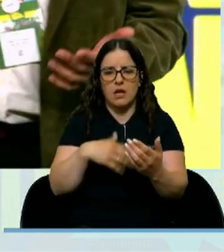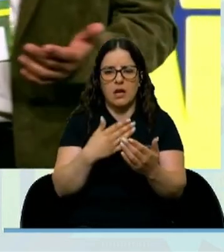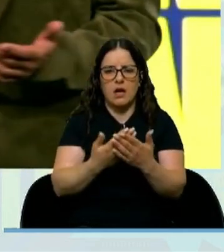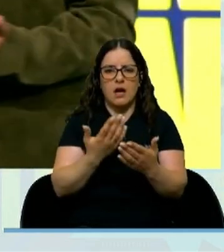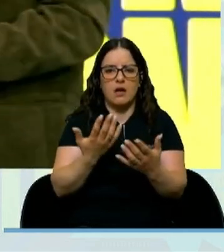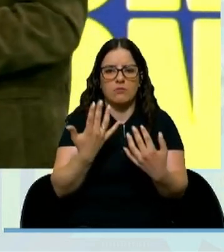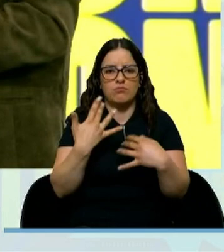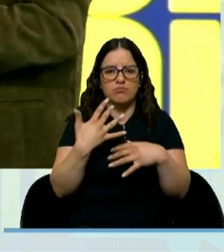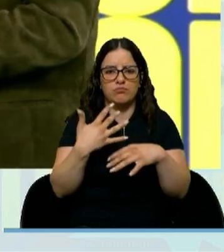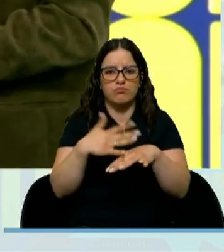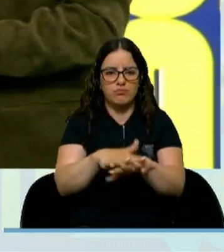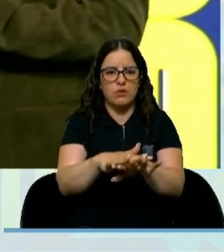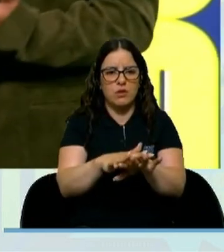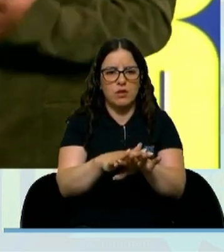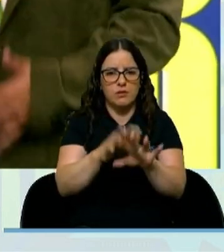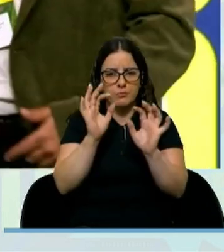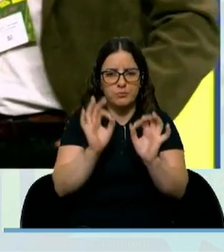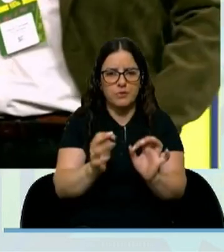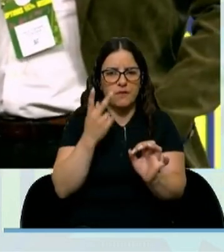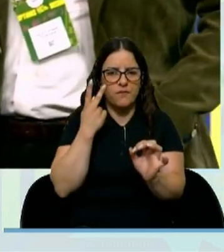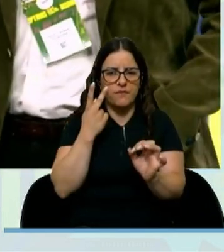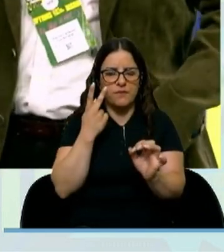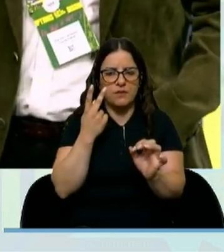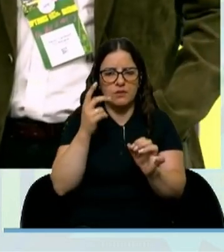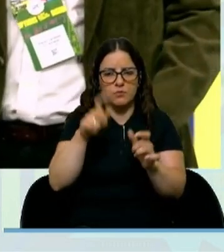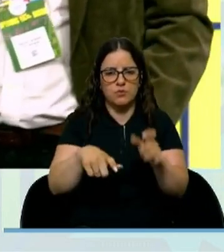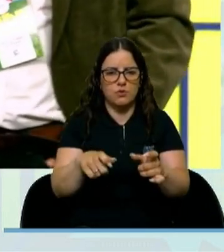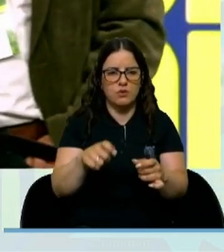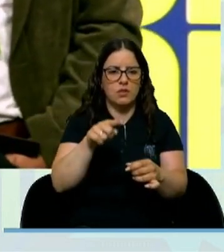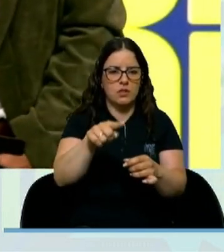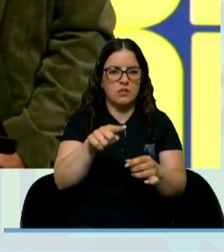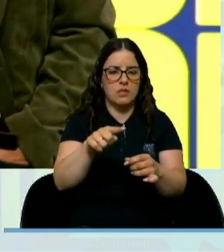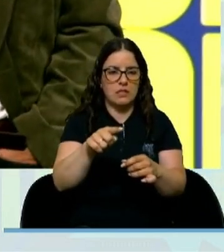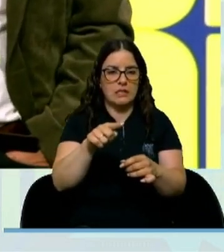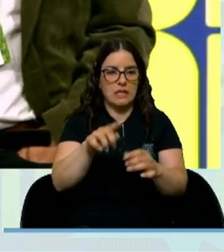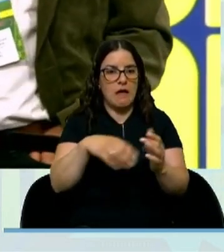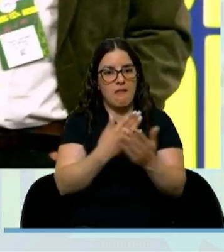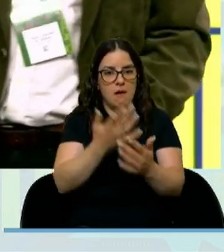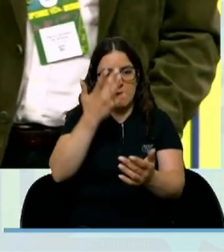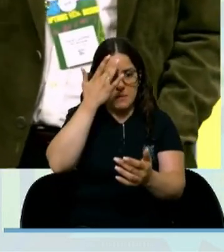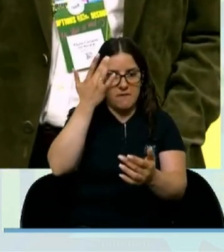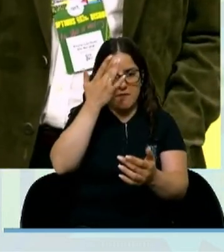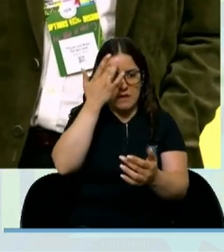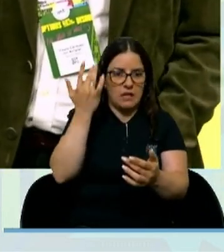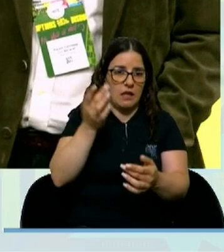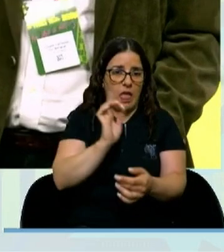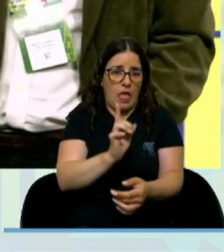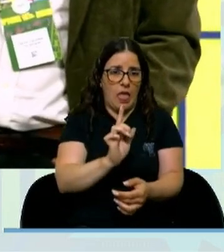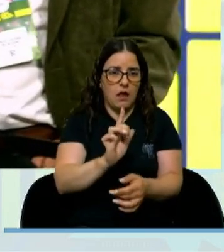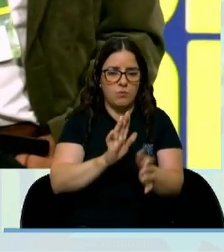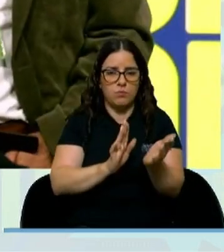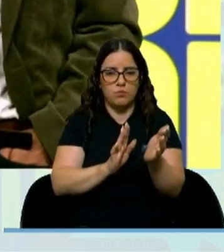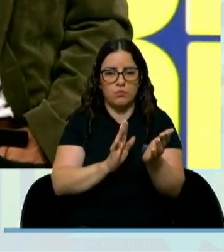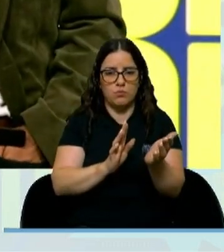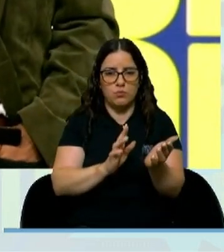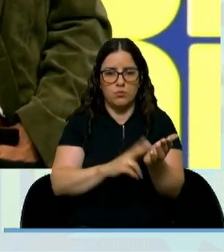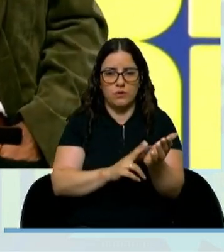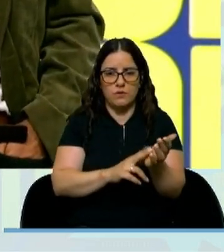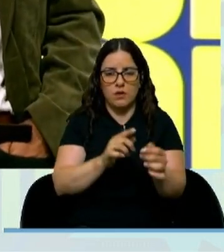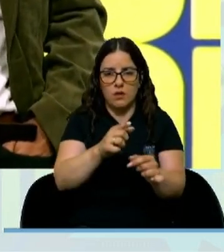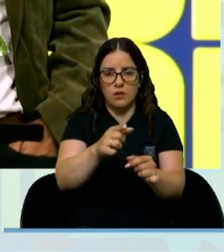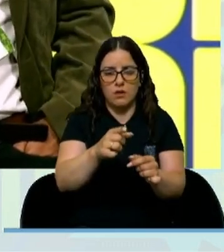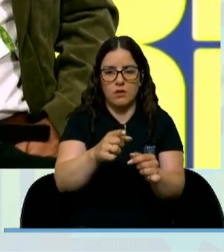E a razão é esta, é a conveniência. É porque é mais fácil. É mais fácil utilizar a tecnologia com um smartphone, QR